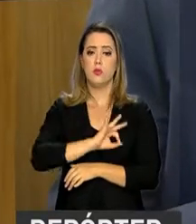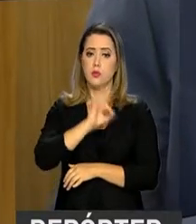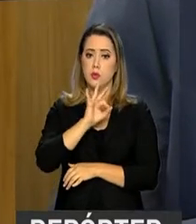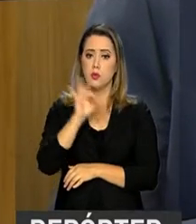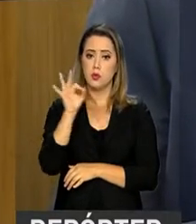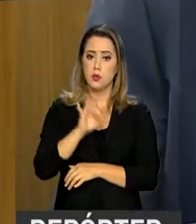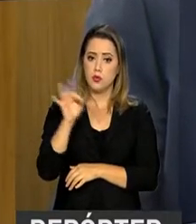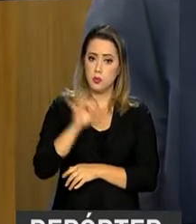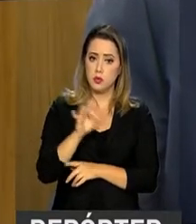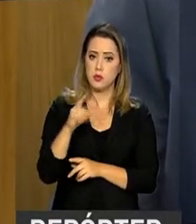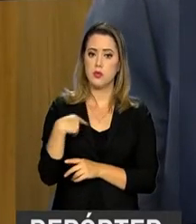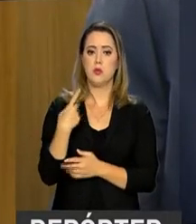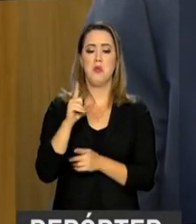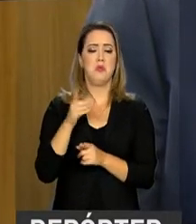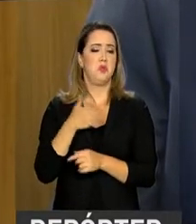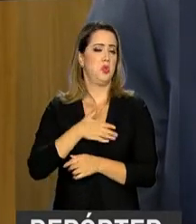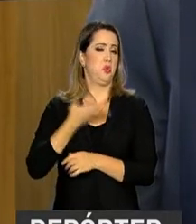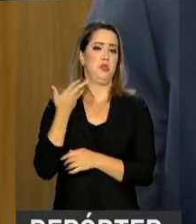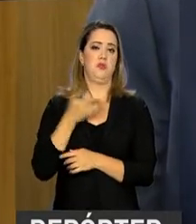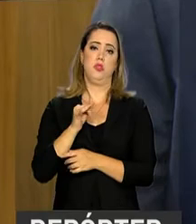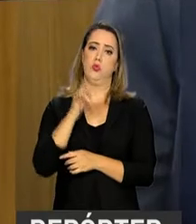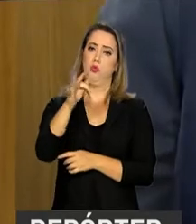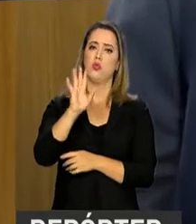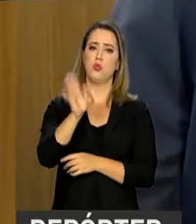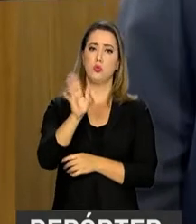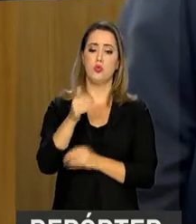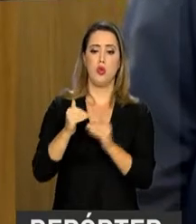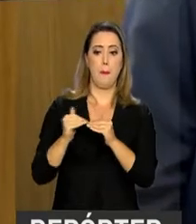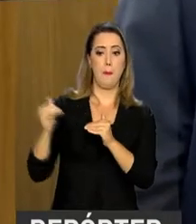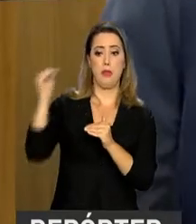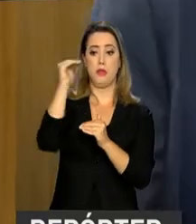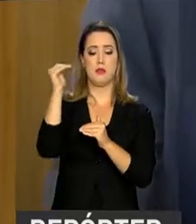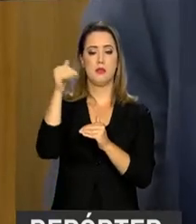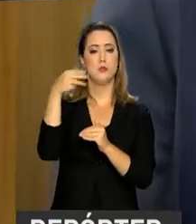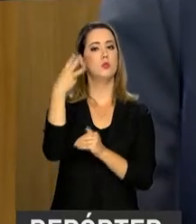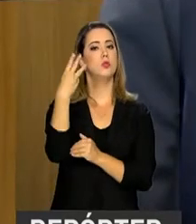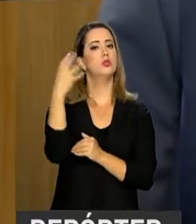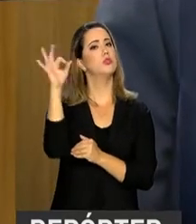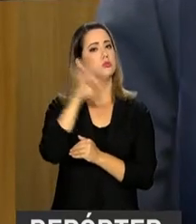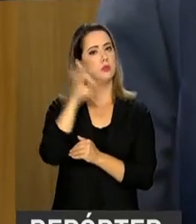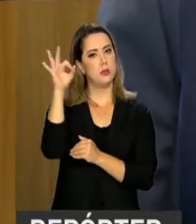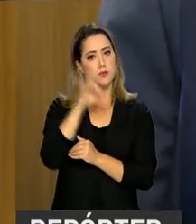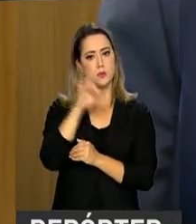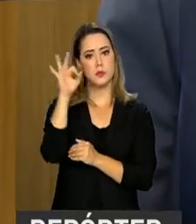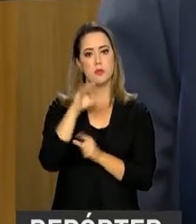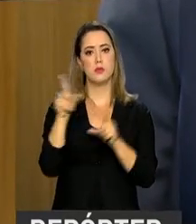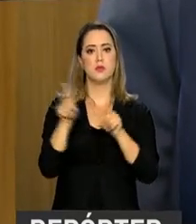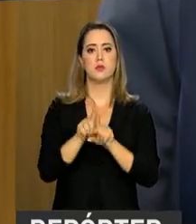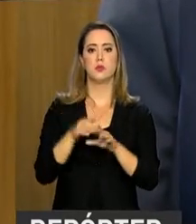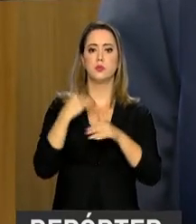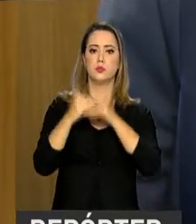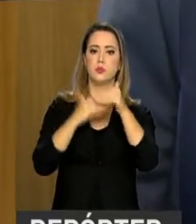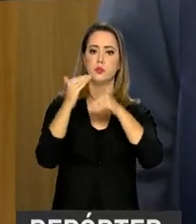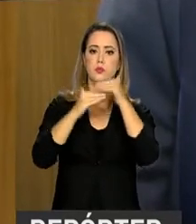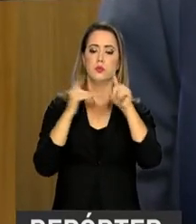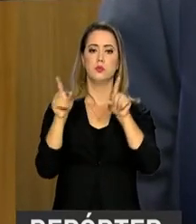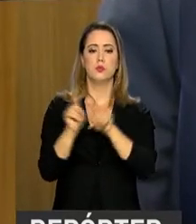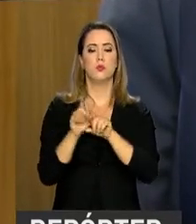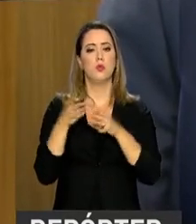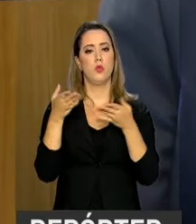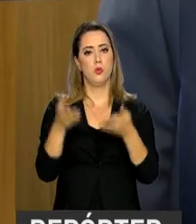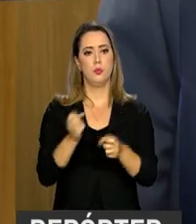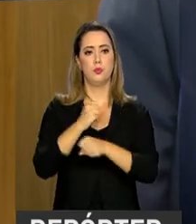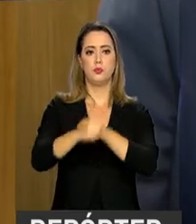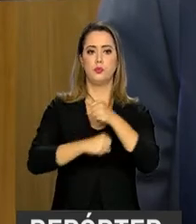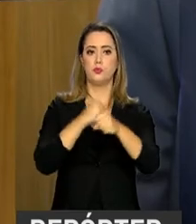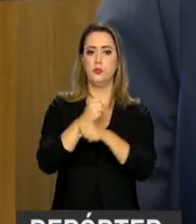na nossa próxima previsão já tiver acima de 3% de crescimento para o